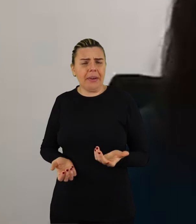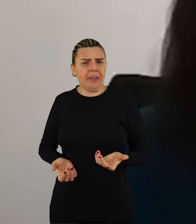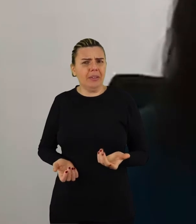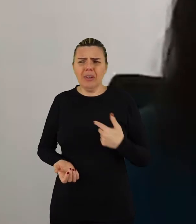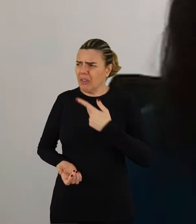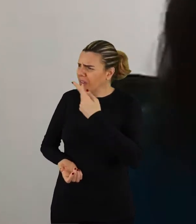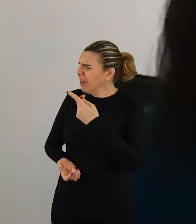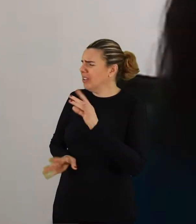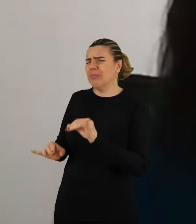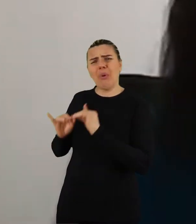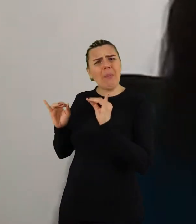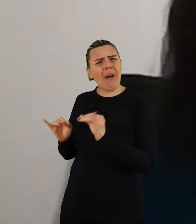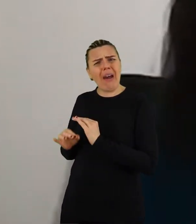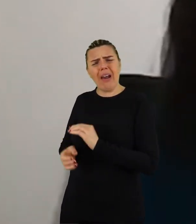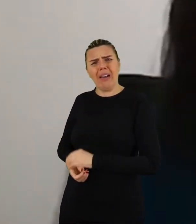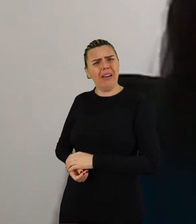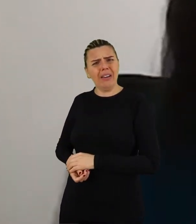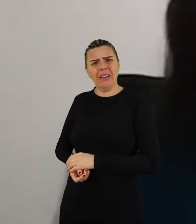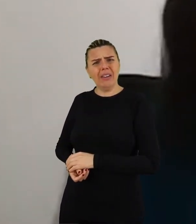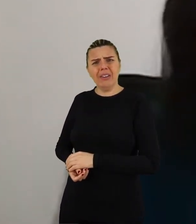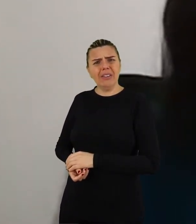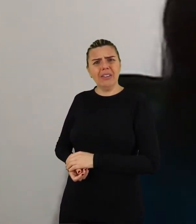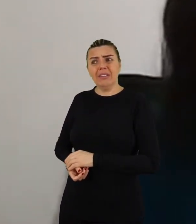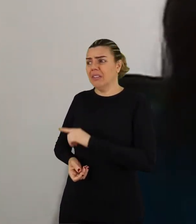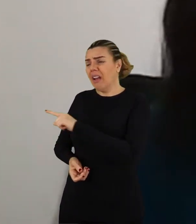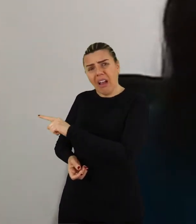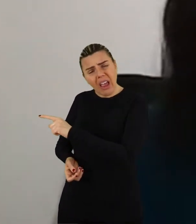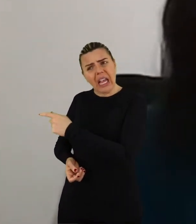Eu disse que era bobagem, mas ele